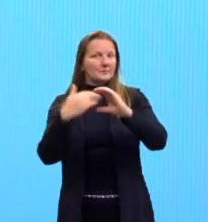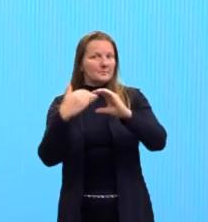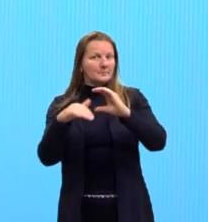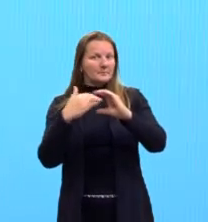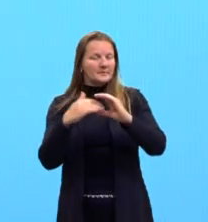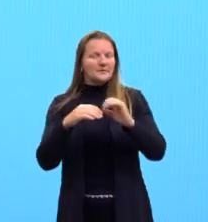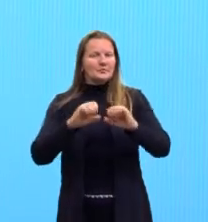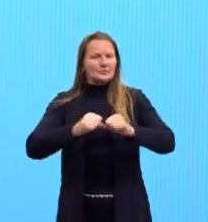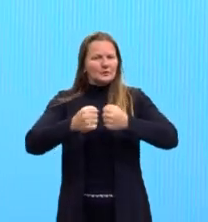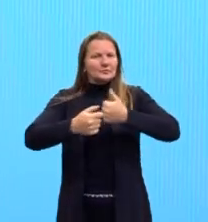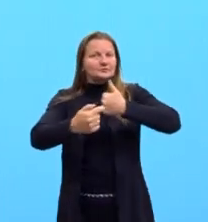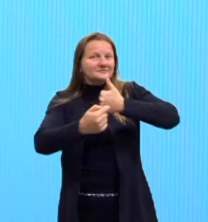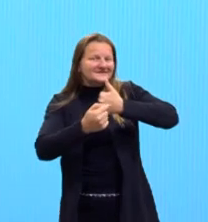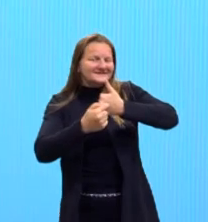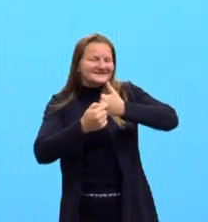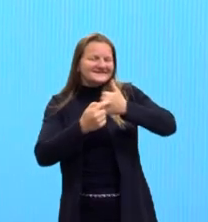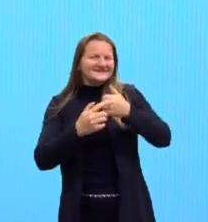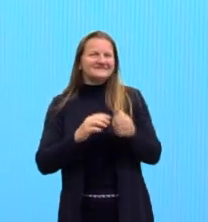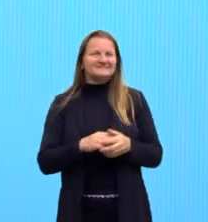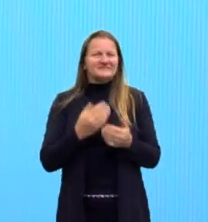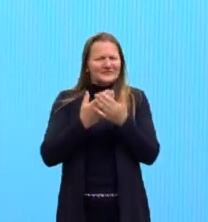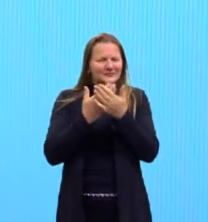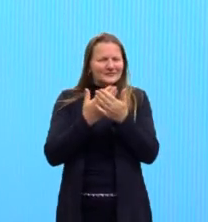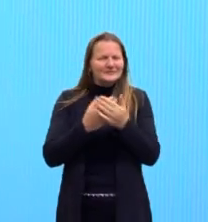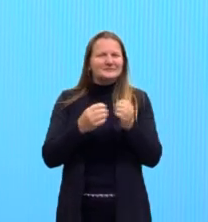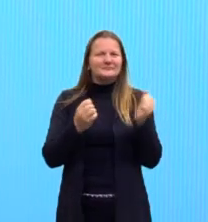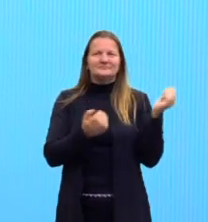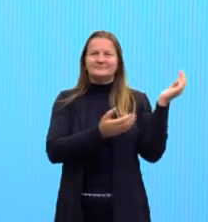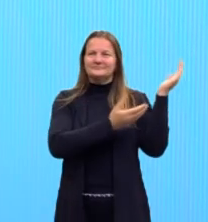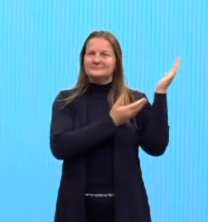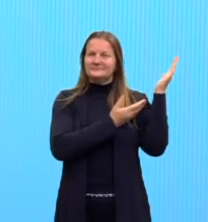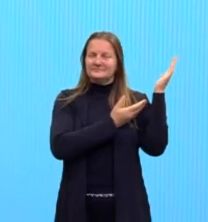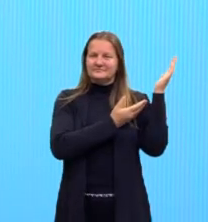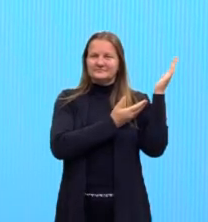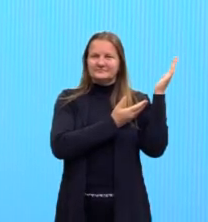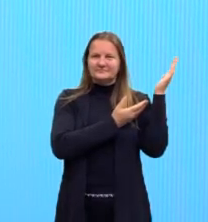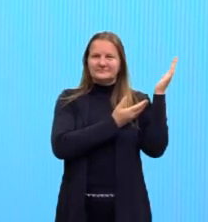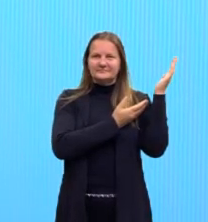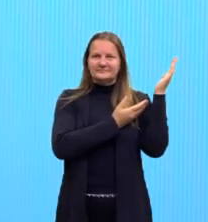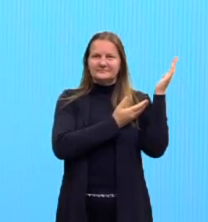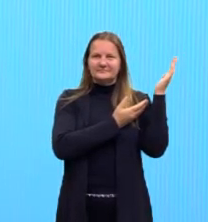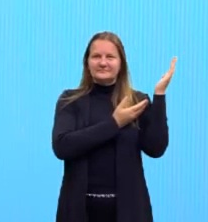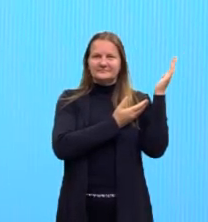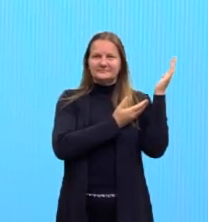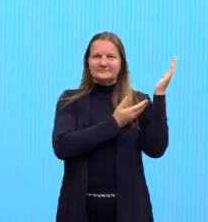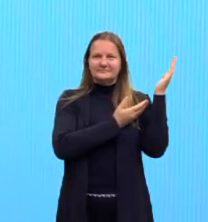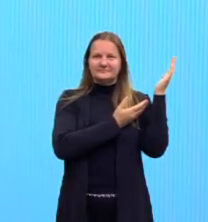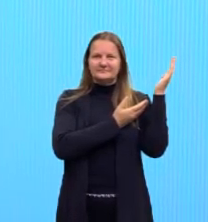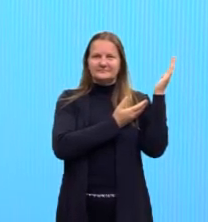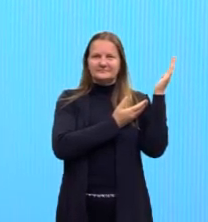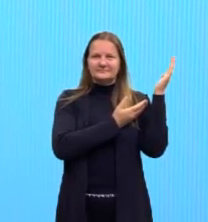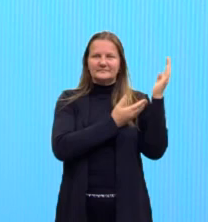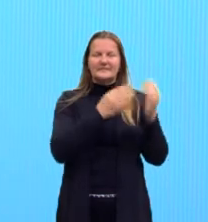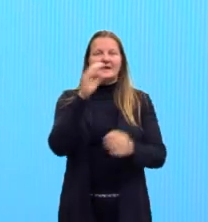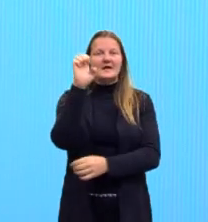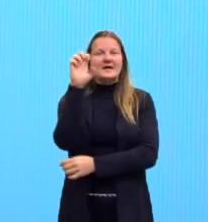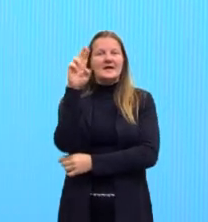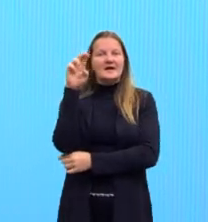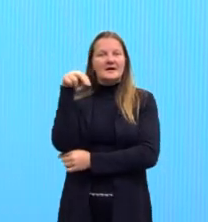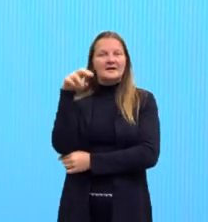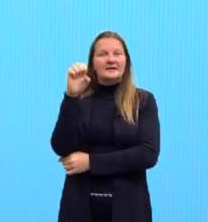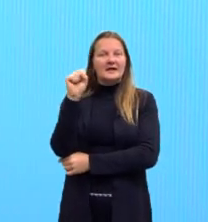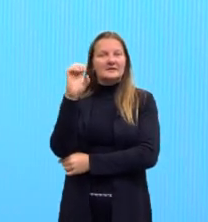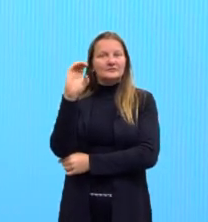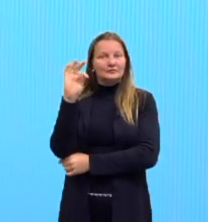Dá uma força quando tiver estudando né coloca lá nos Stories entre em contato tá Professor Ernesto do meu